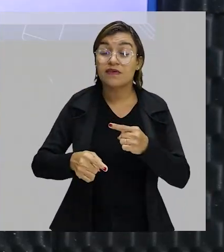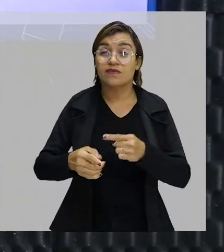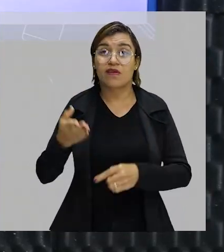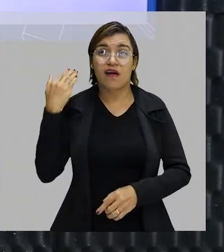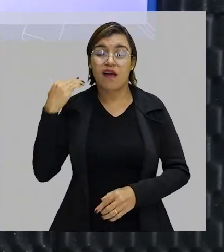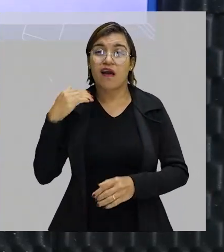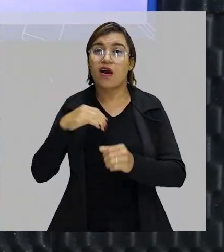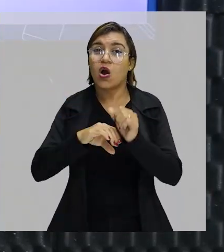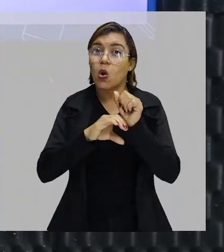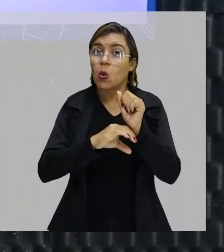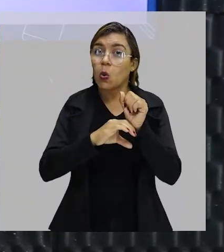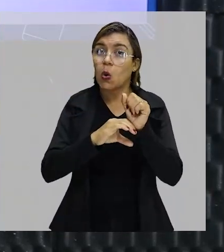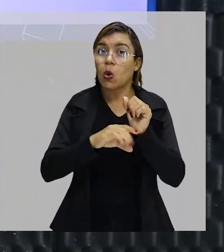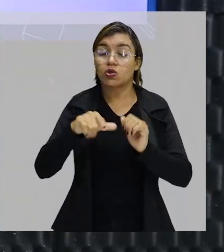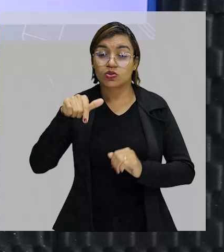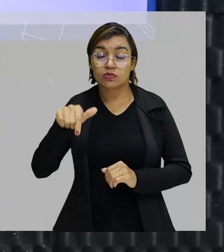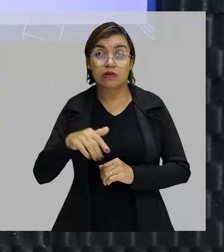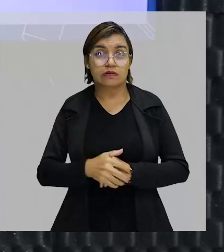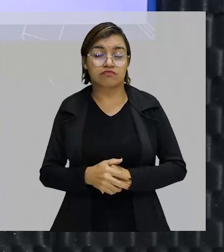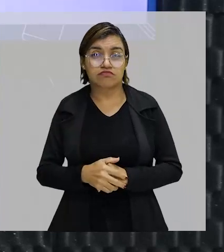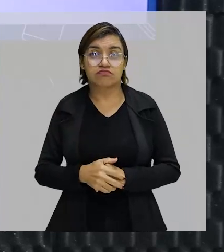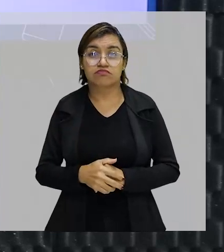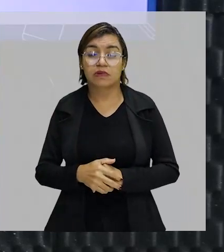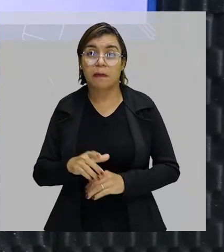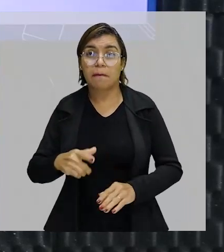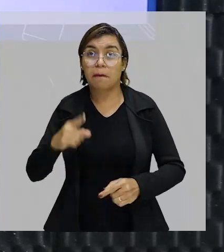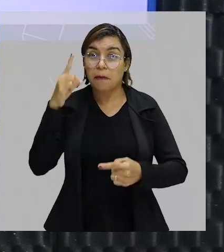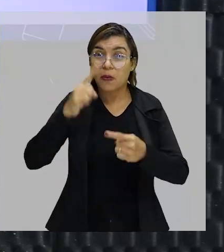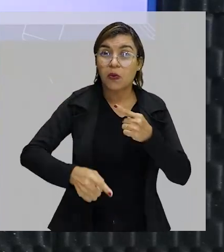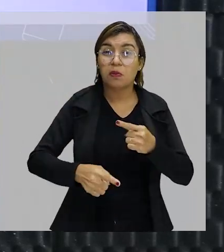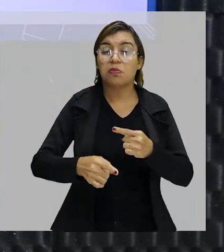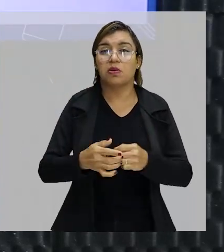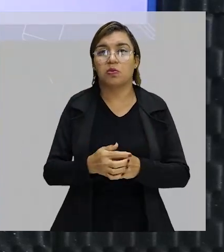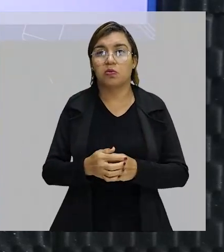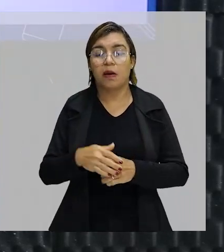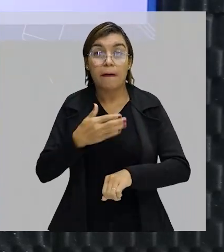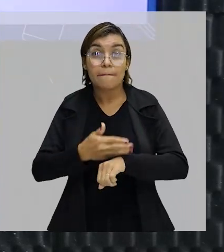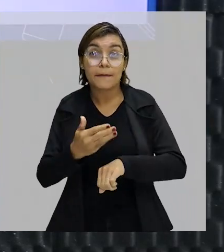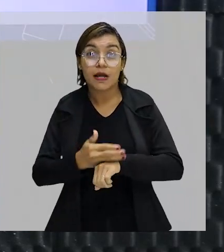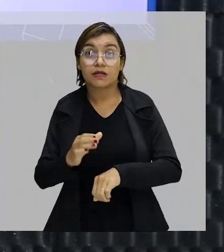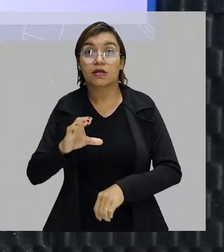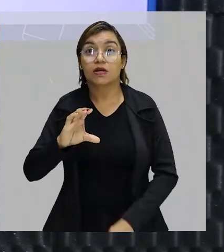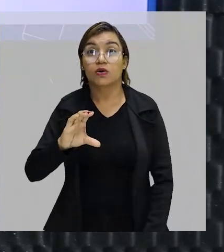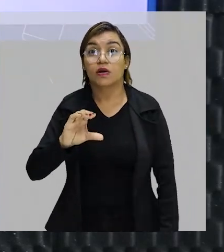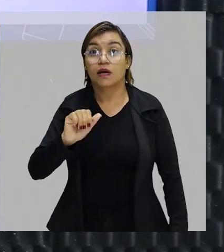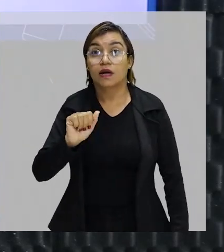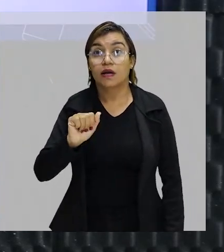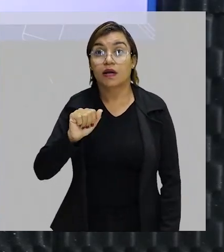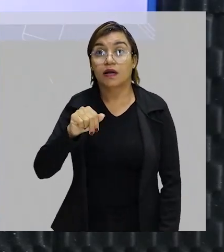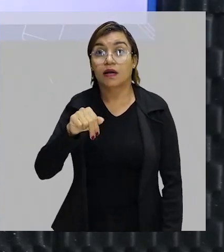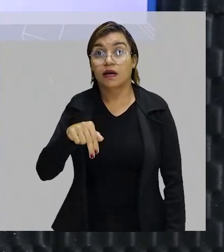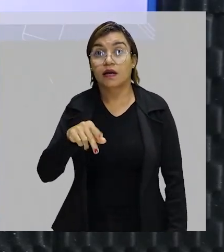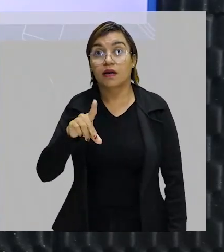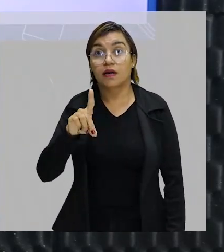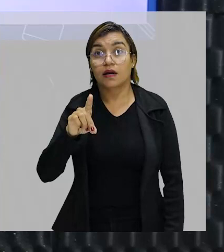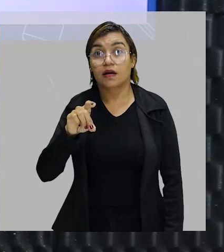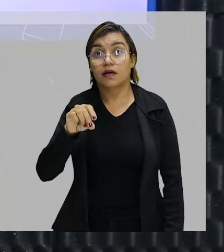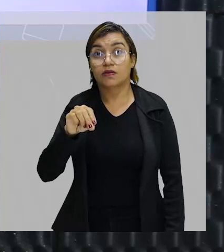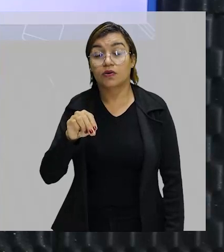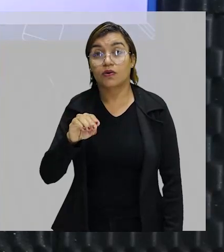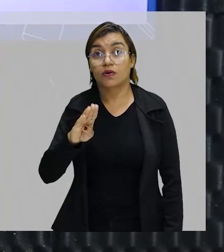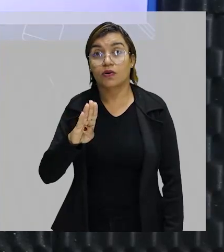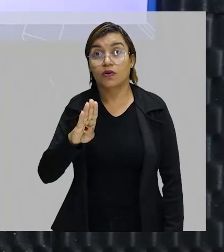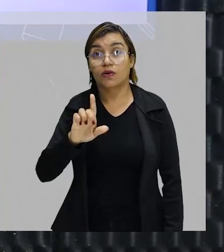século XIX. Então existia uma proibição legal sobre a prática do candomblé. É uma forma